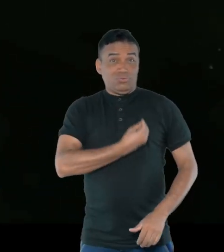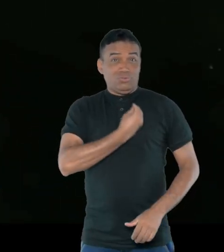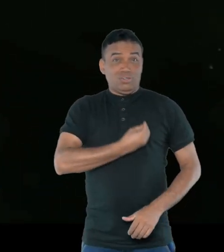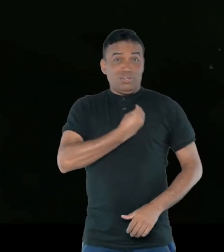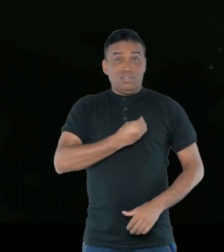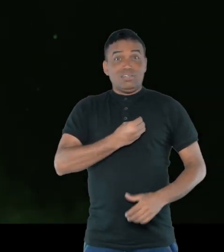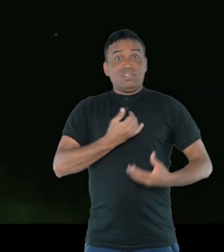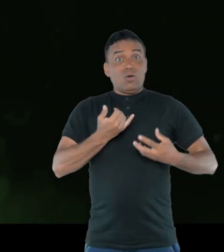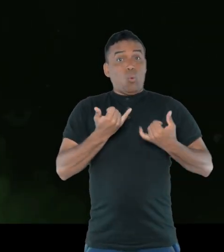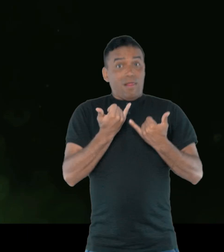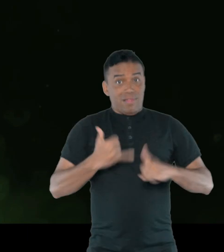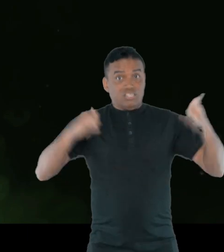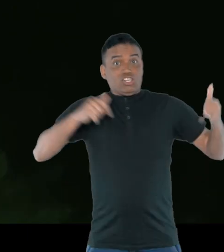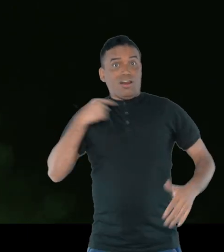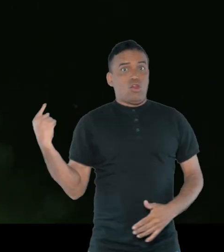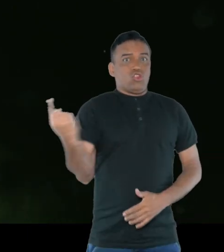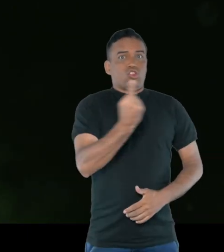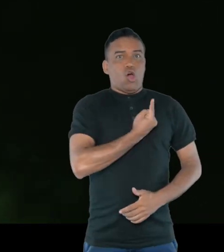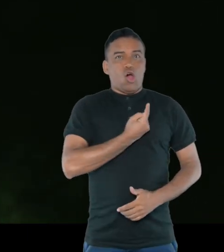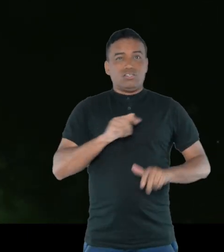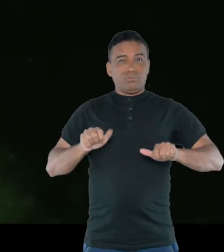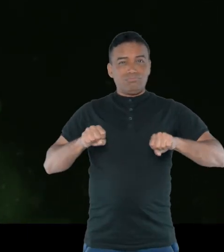Transforma com a nossa.